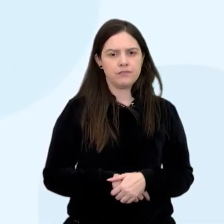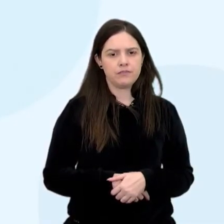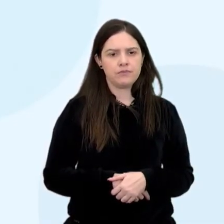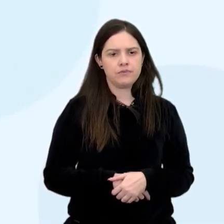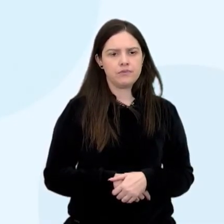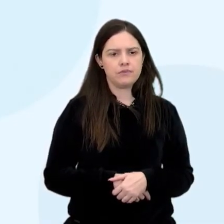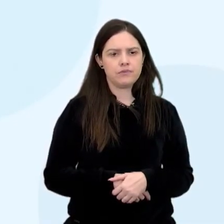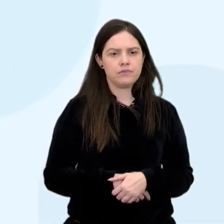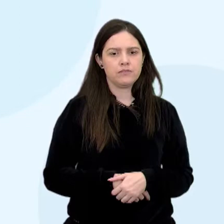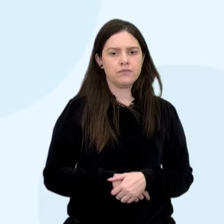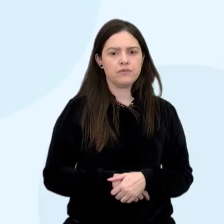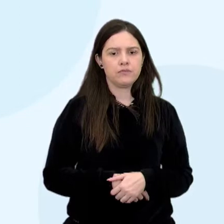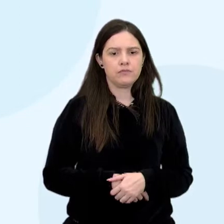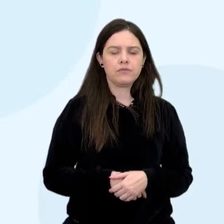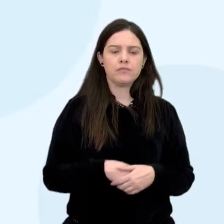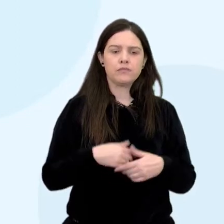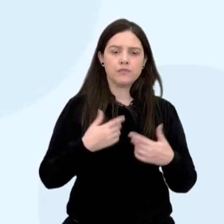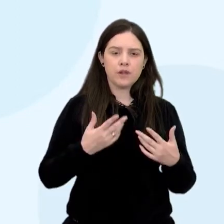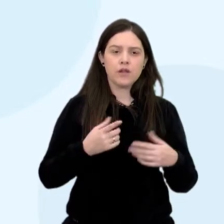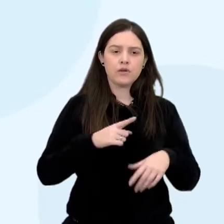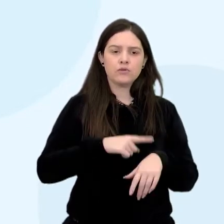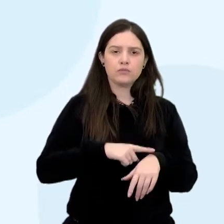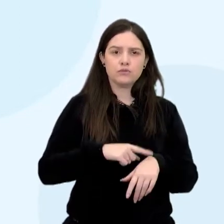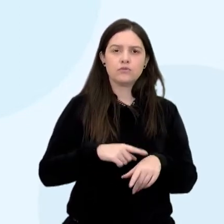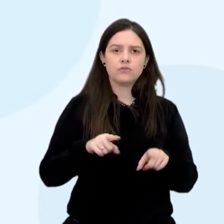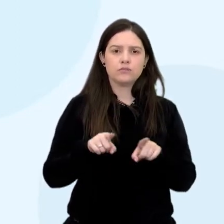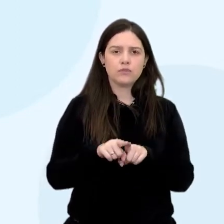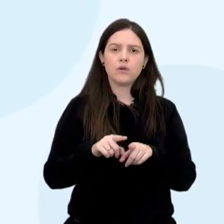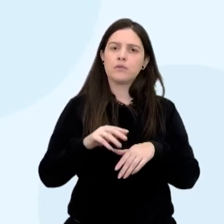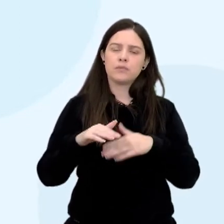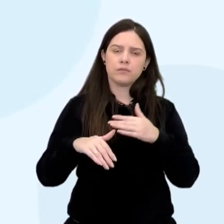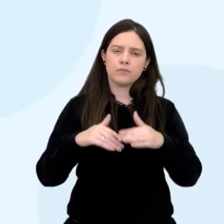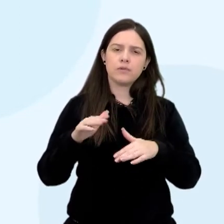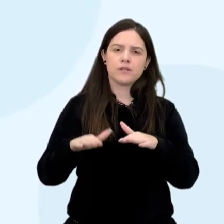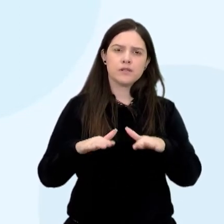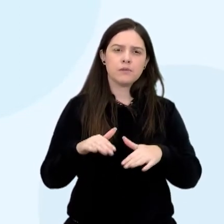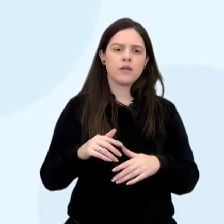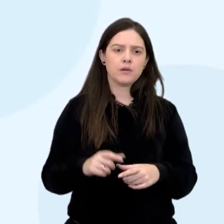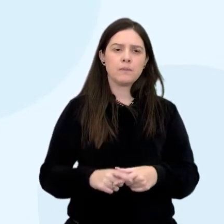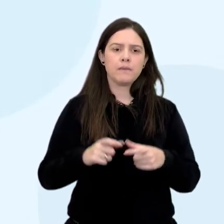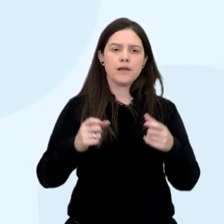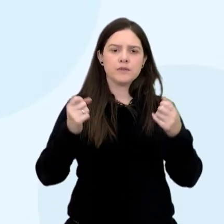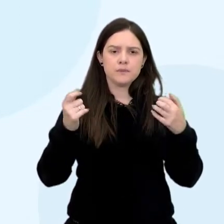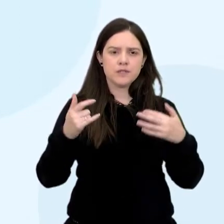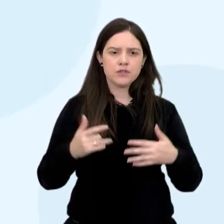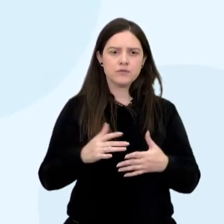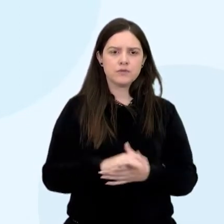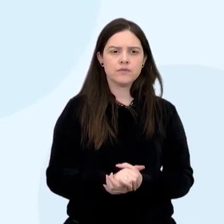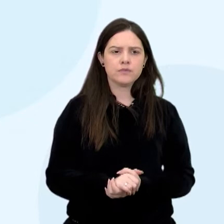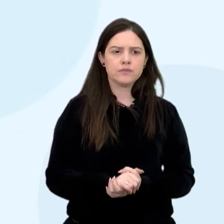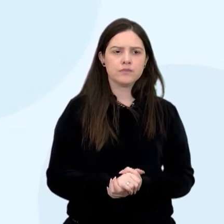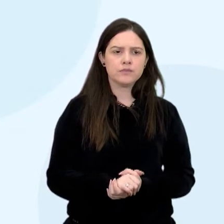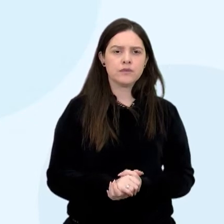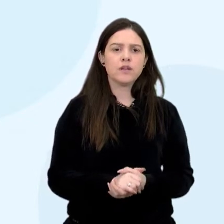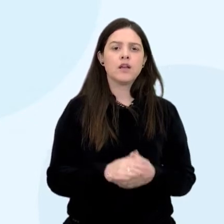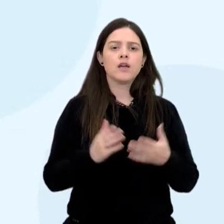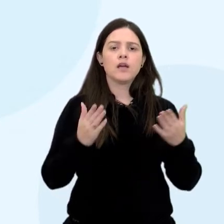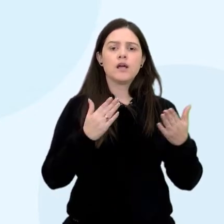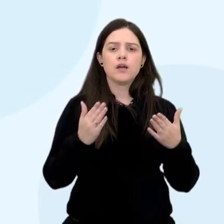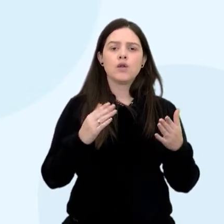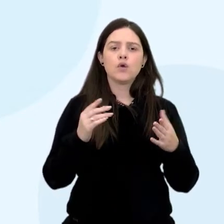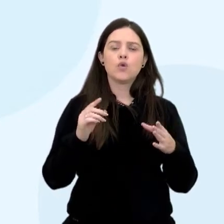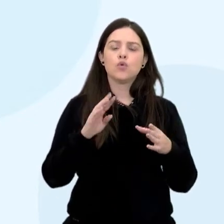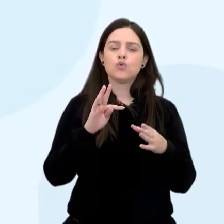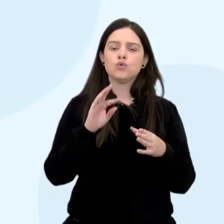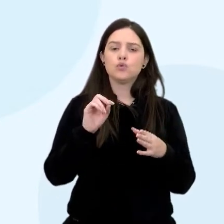aí. Neste material tem um passo a passo mais explicativo. Ó, repare que as extremidades do tubo